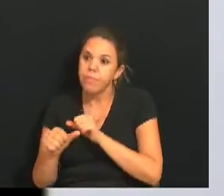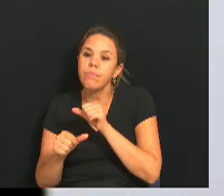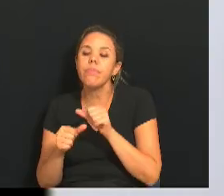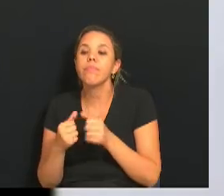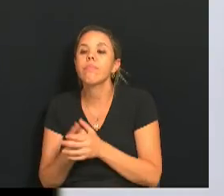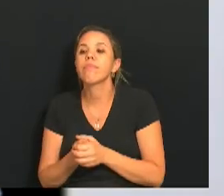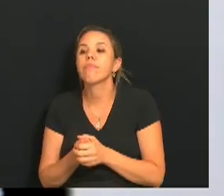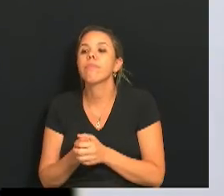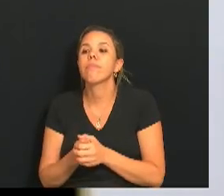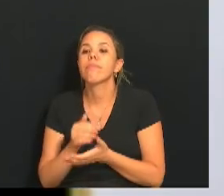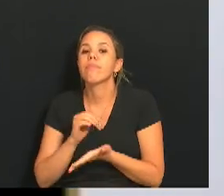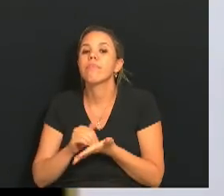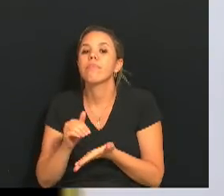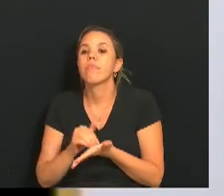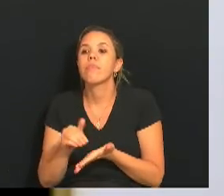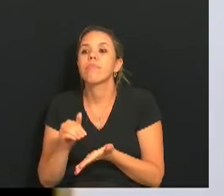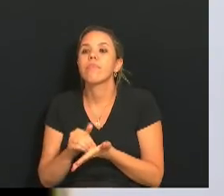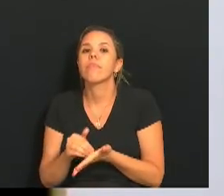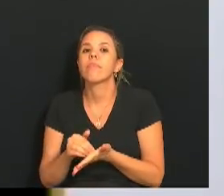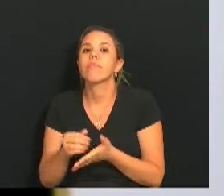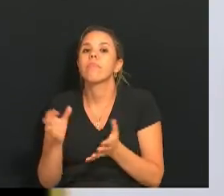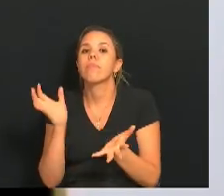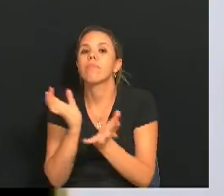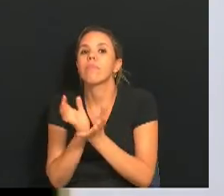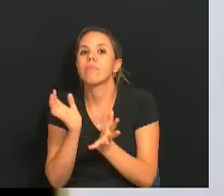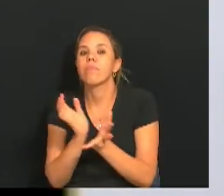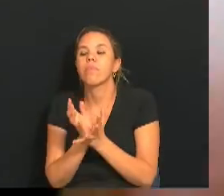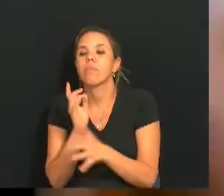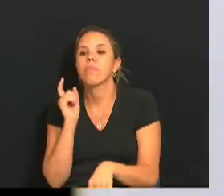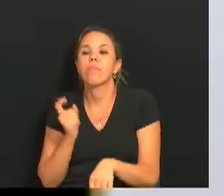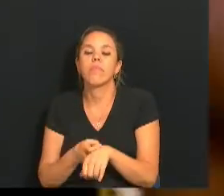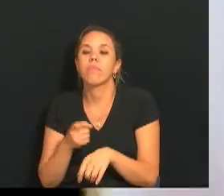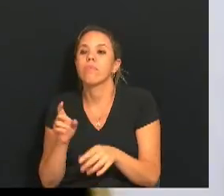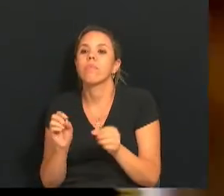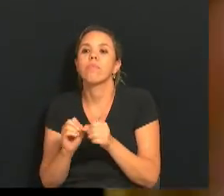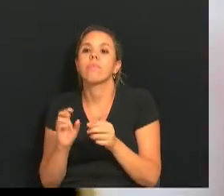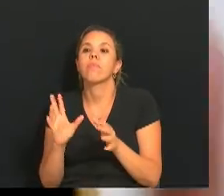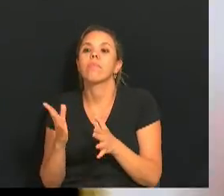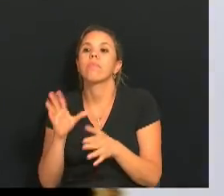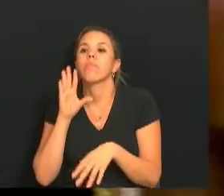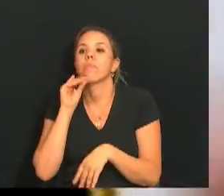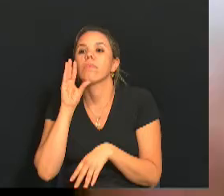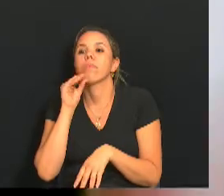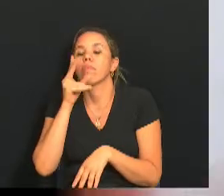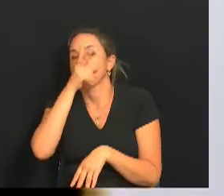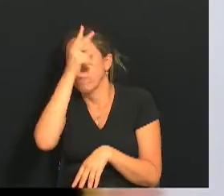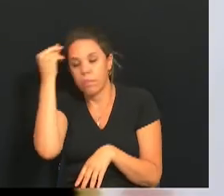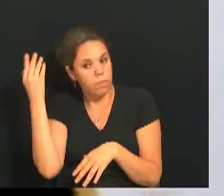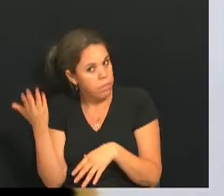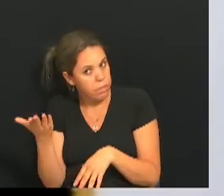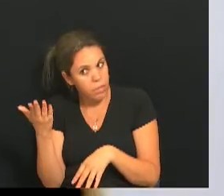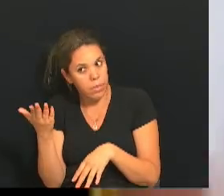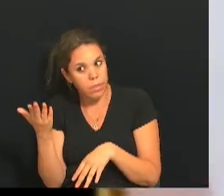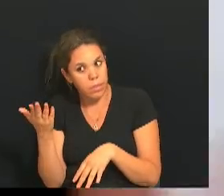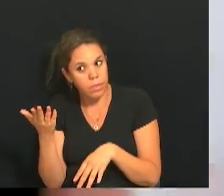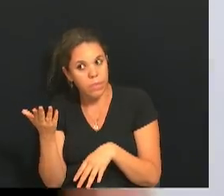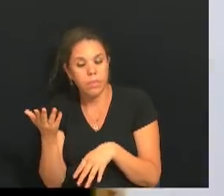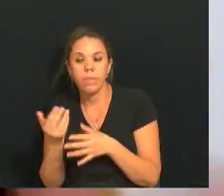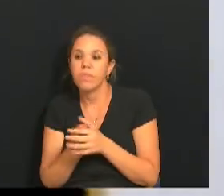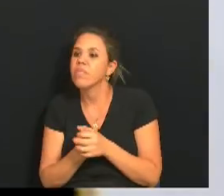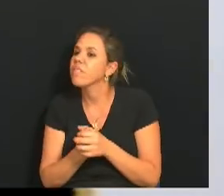o secretário, mas o núcleo duro, inclusive servidores públicos, servidoras,